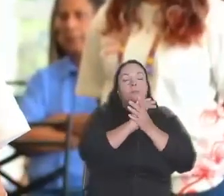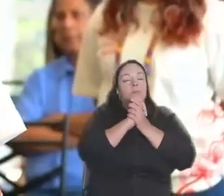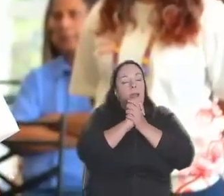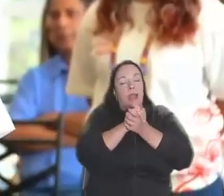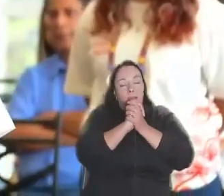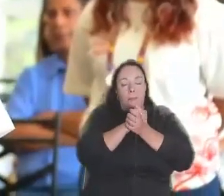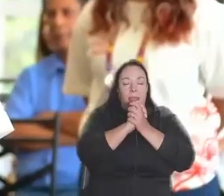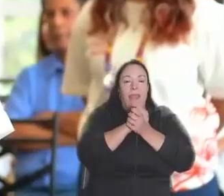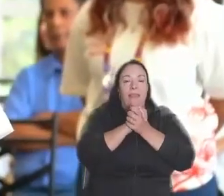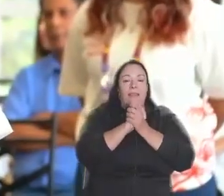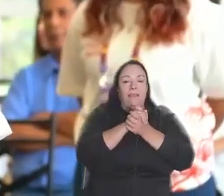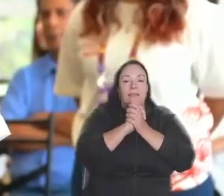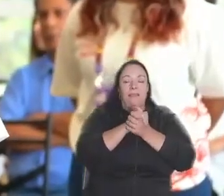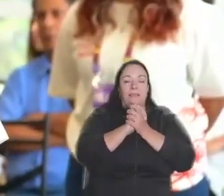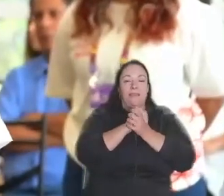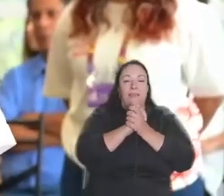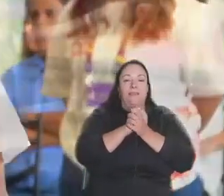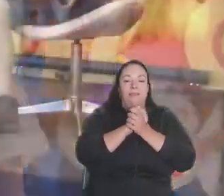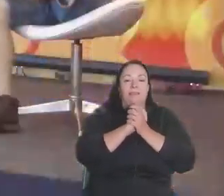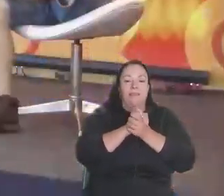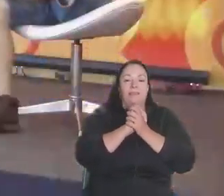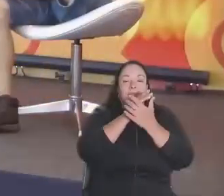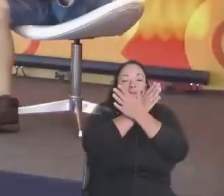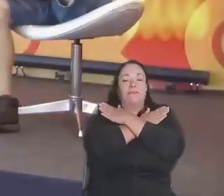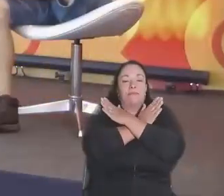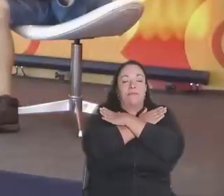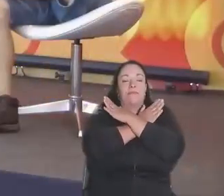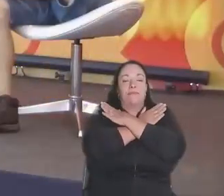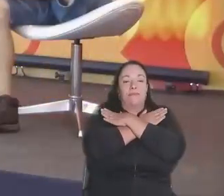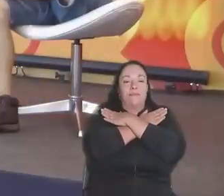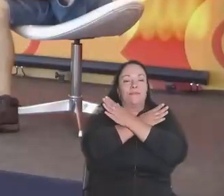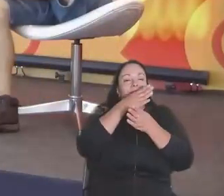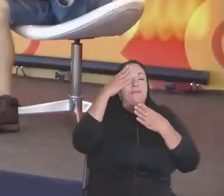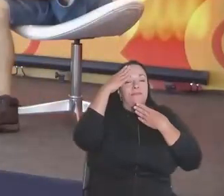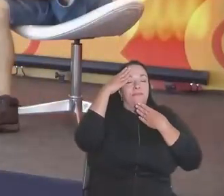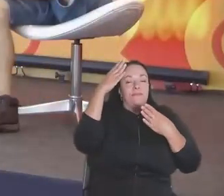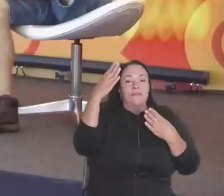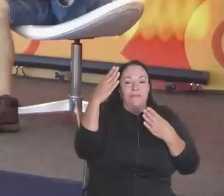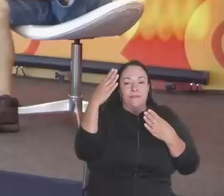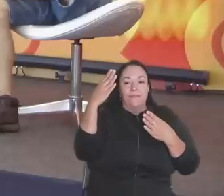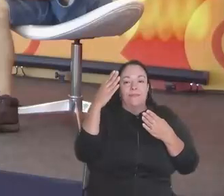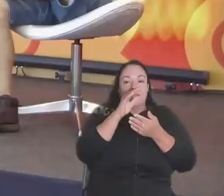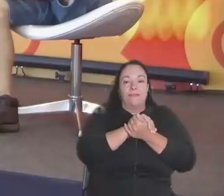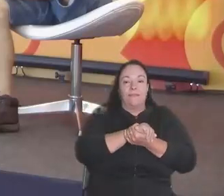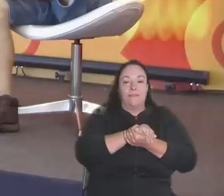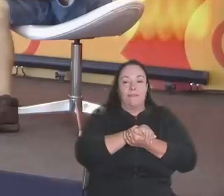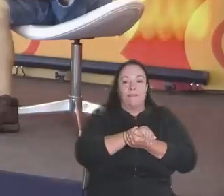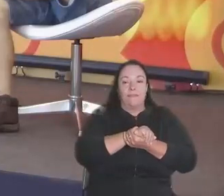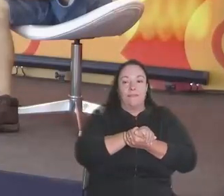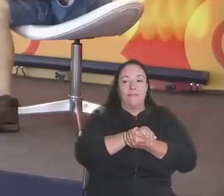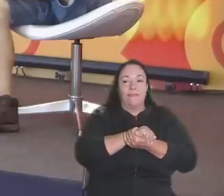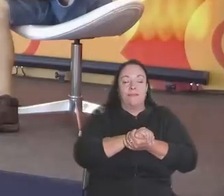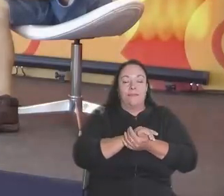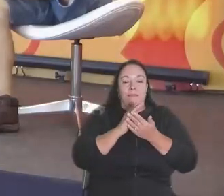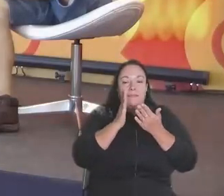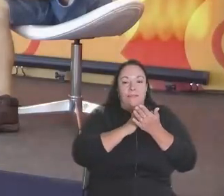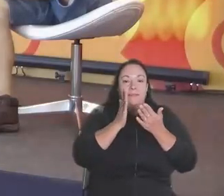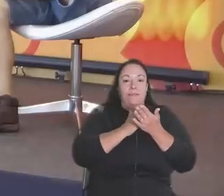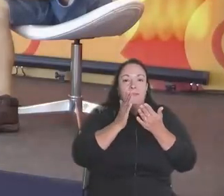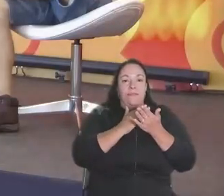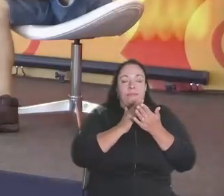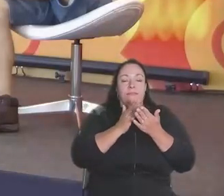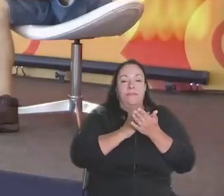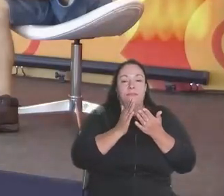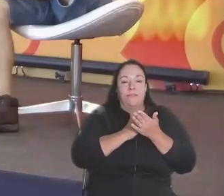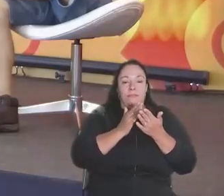Oscar. Uma honra estar aqui, viu? Um grande abraço. Obrigado, professor. E até o livro, eu